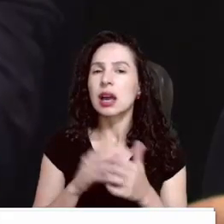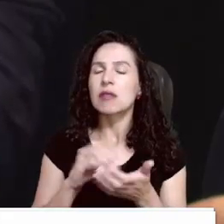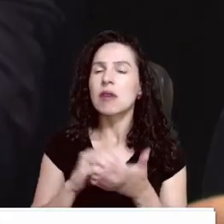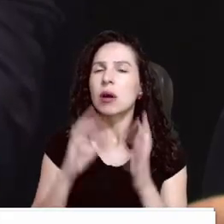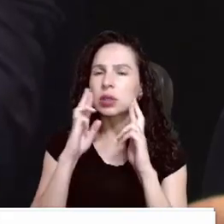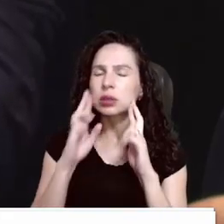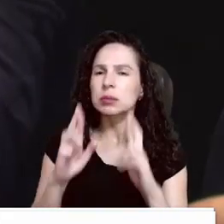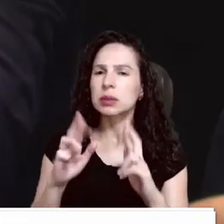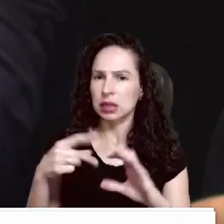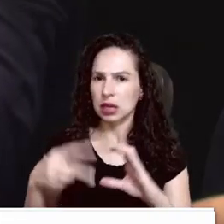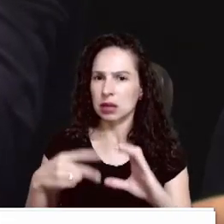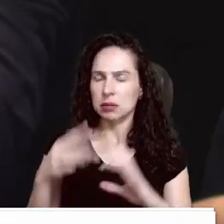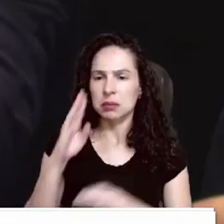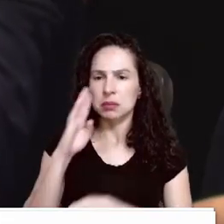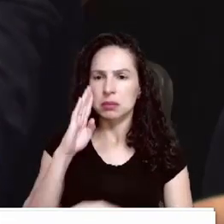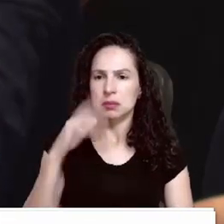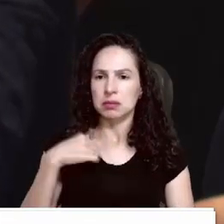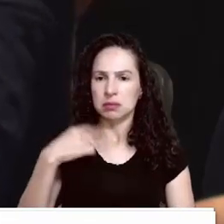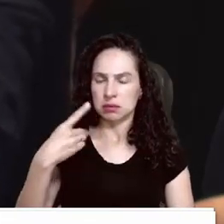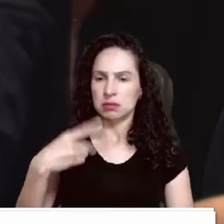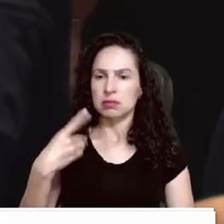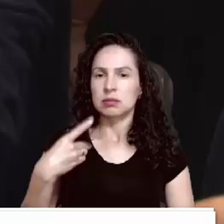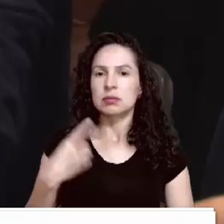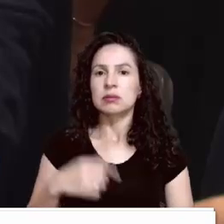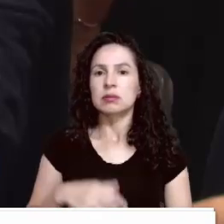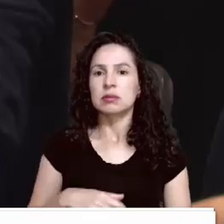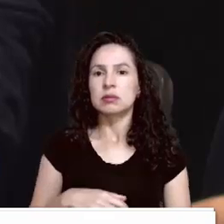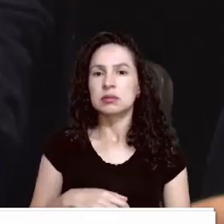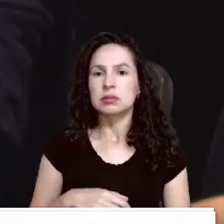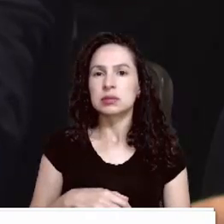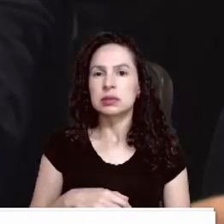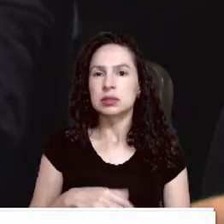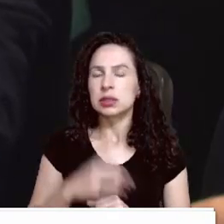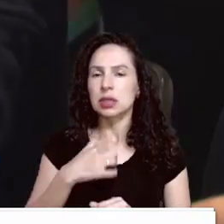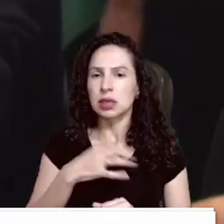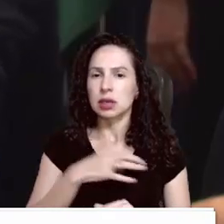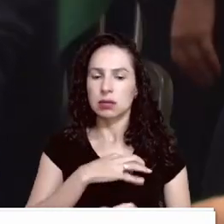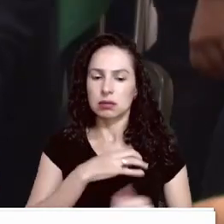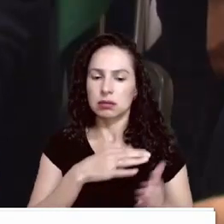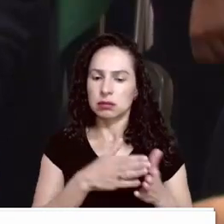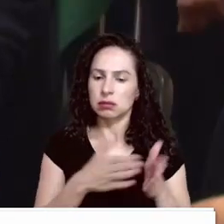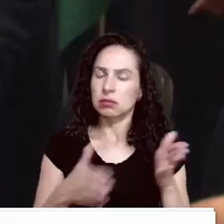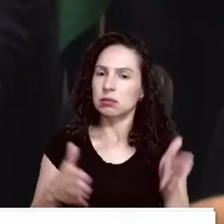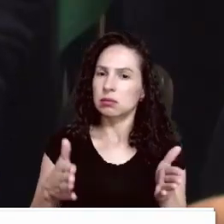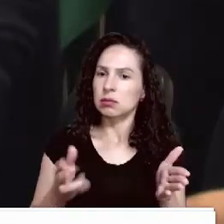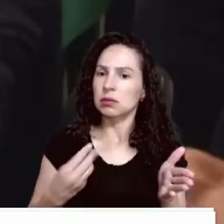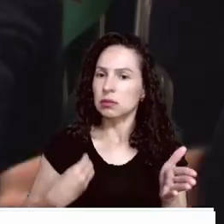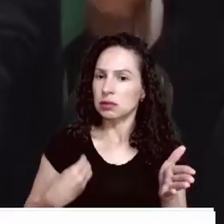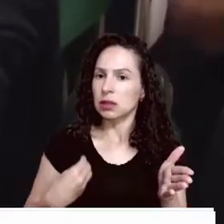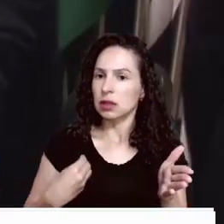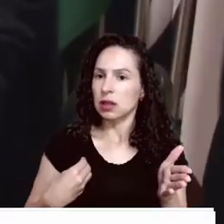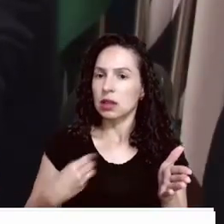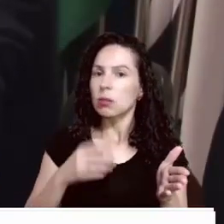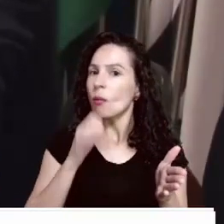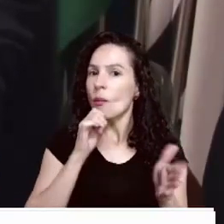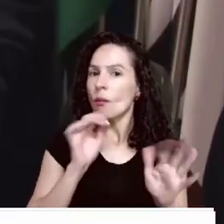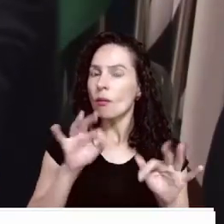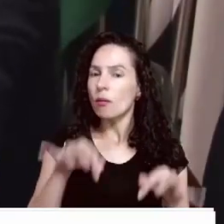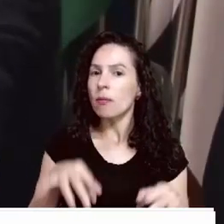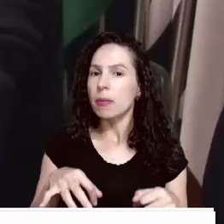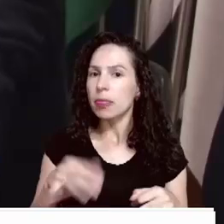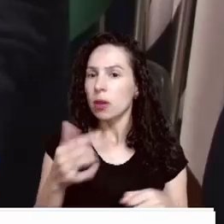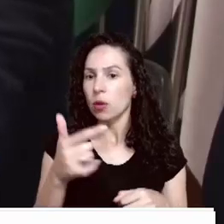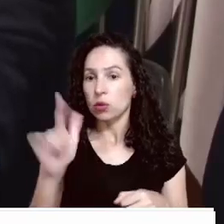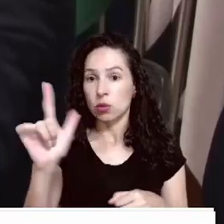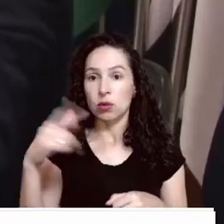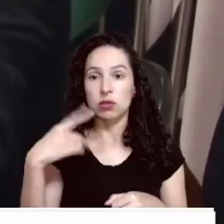vereador. Eu não terminei o meu mandato ainda. Eu não terminei o meu mandato. Os outros vereadores